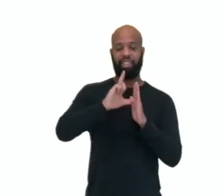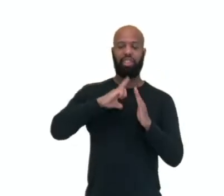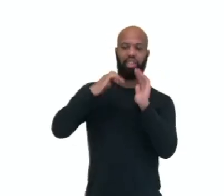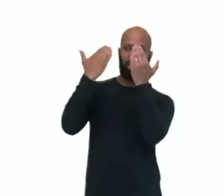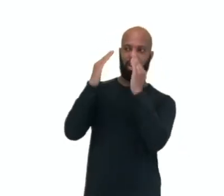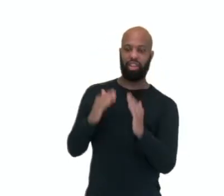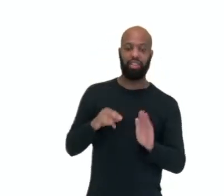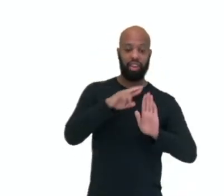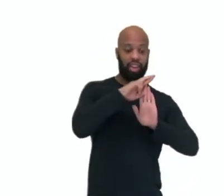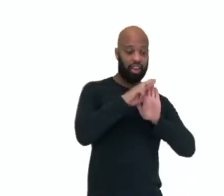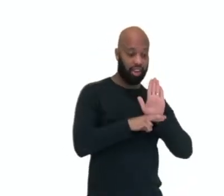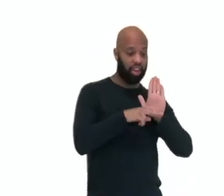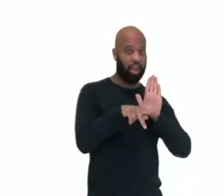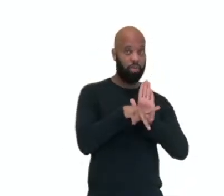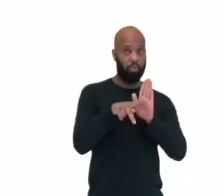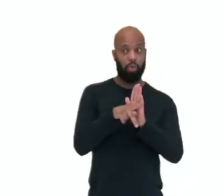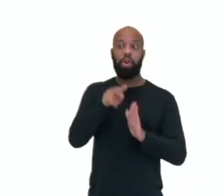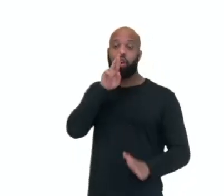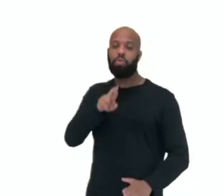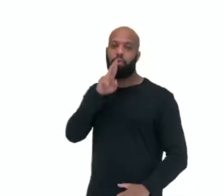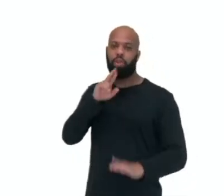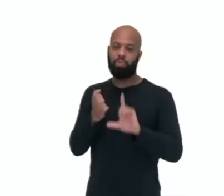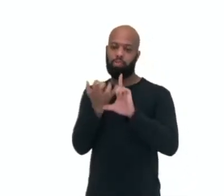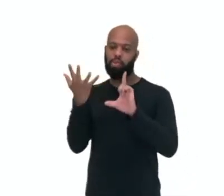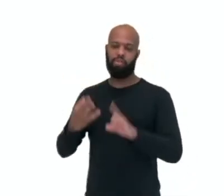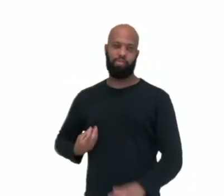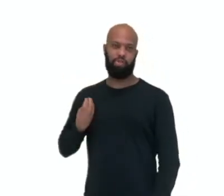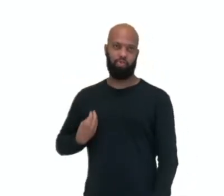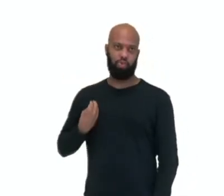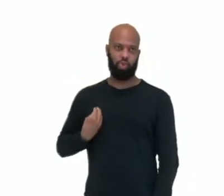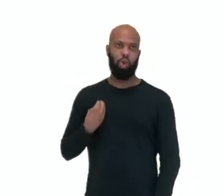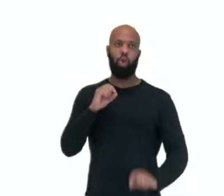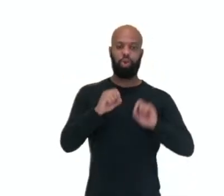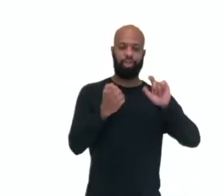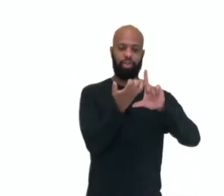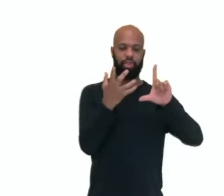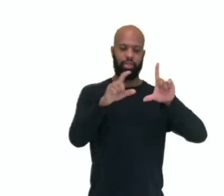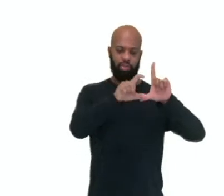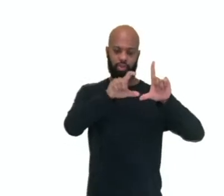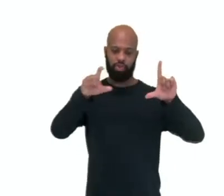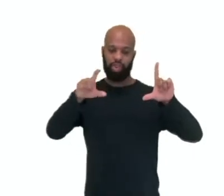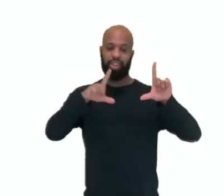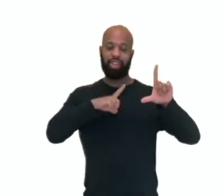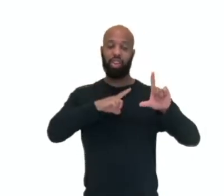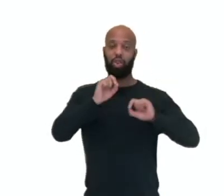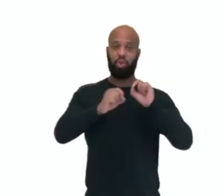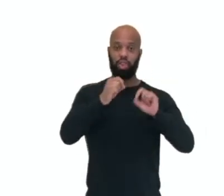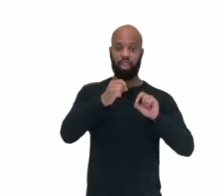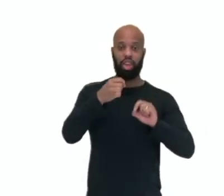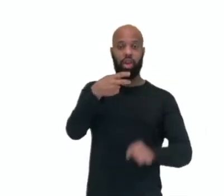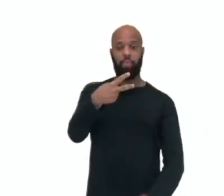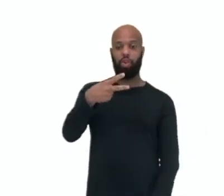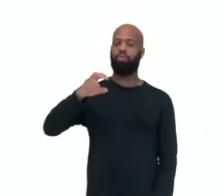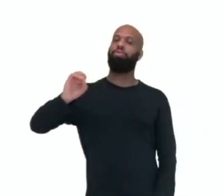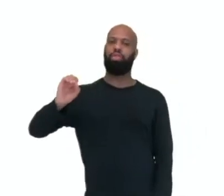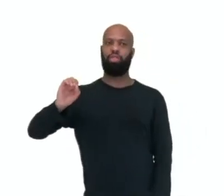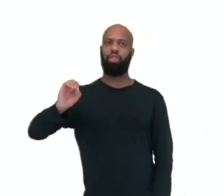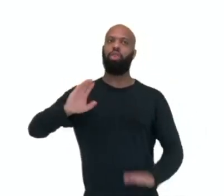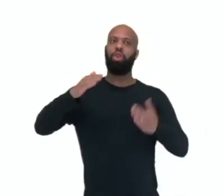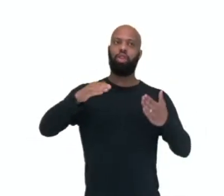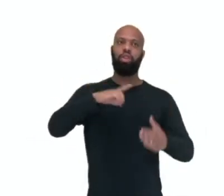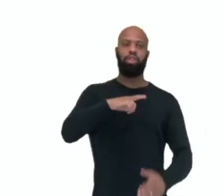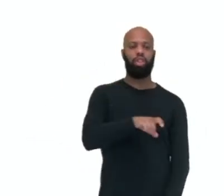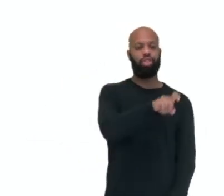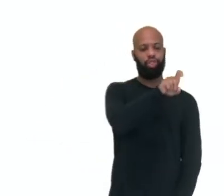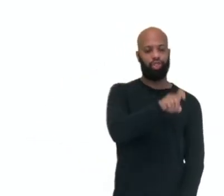a condição de existência. Logaritmando tem que ser maior do que zero. Então, x mais 2 tem que ser maior do que zero. X tem